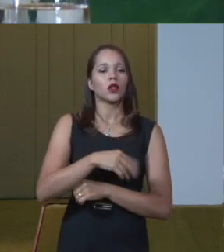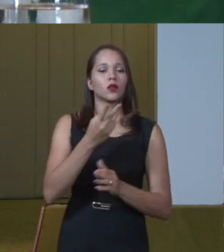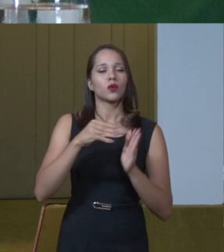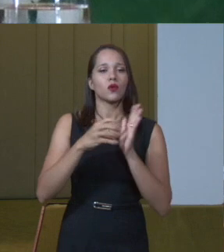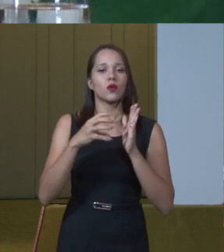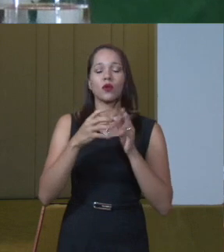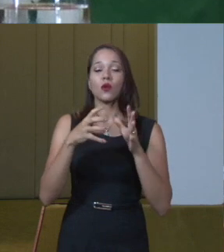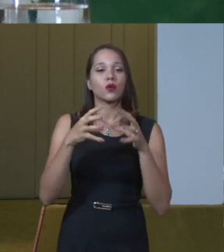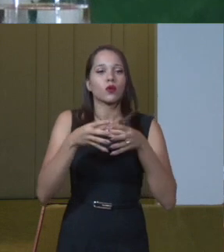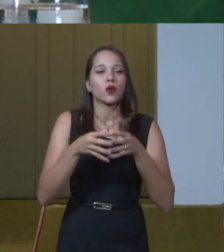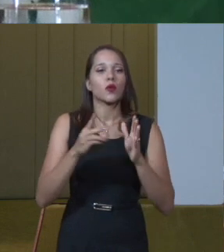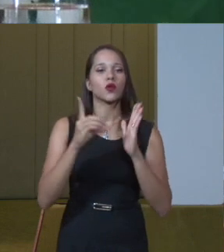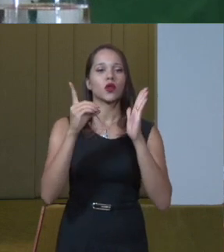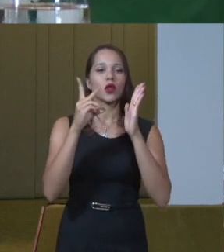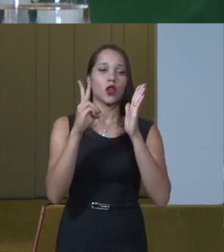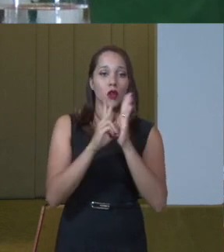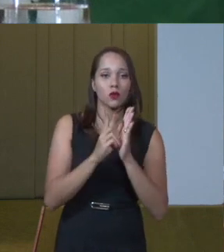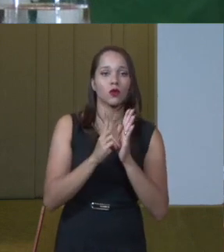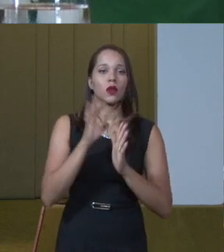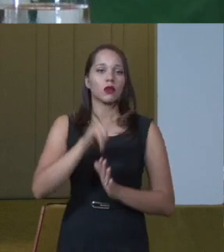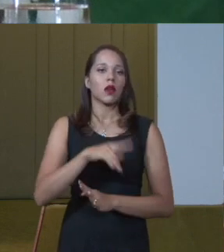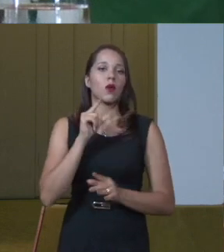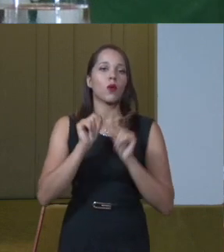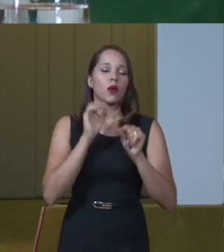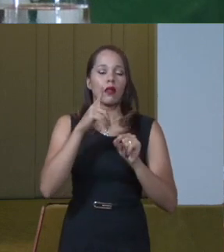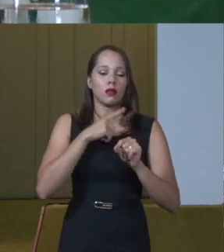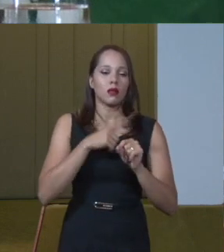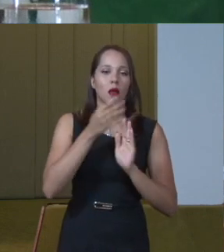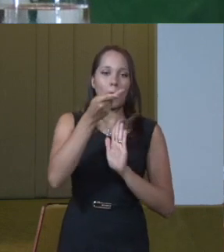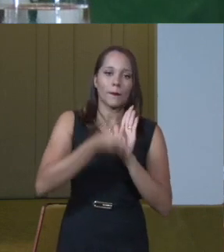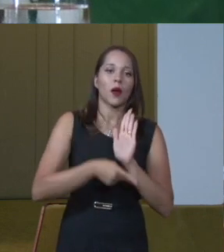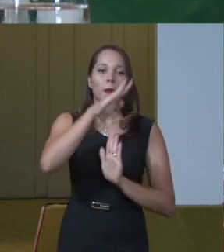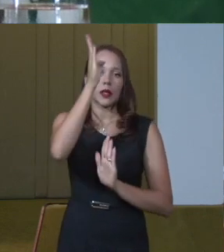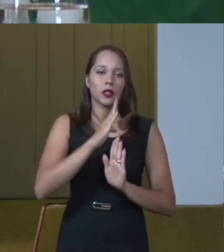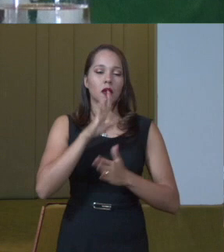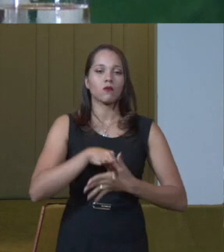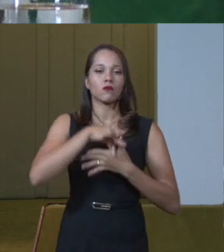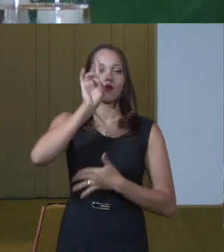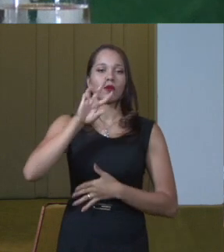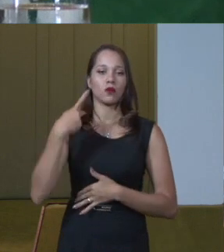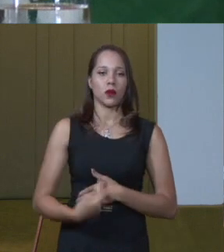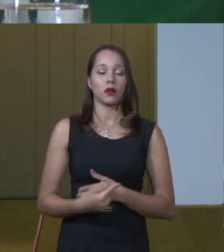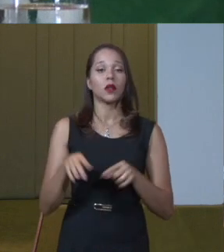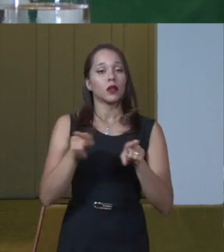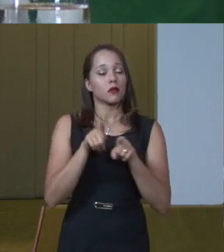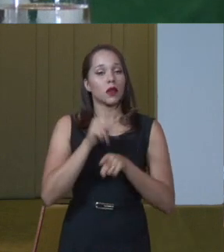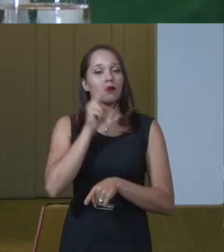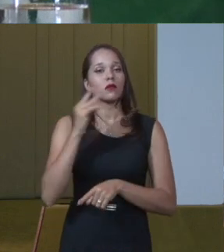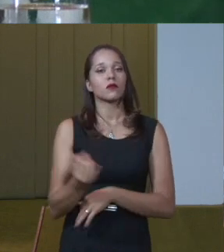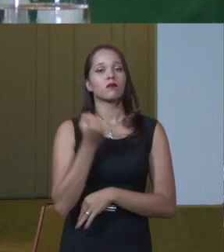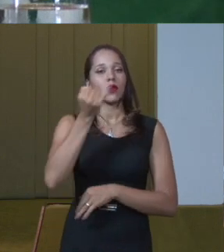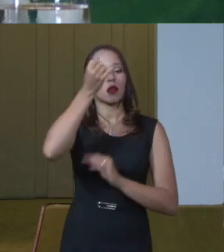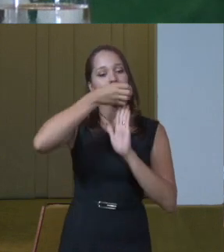indígenas, cuja defesa merecerá prioridade especial na pauta brasileira no Conselho de Direitos Humanos, considerando-se também os